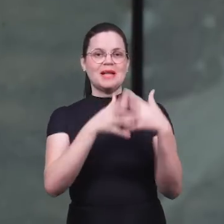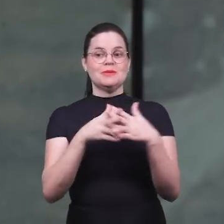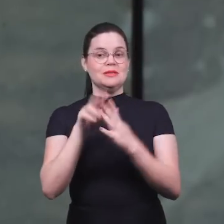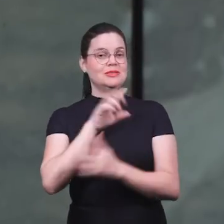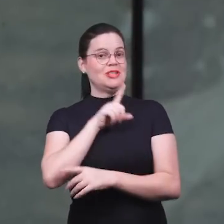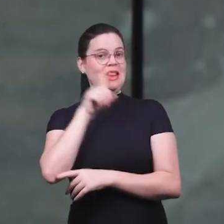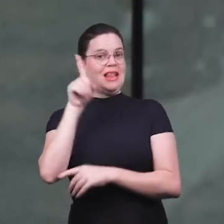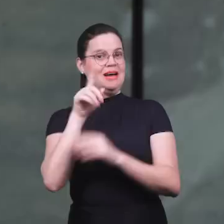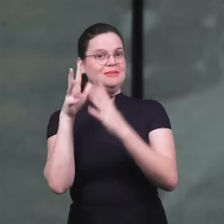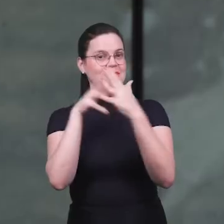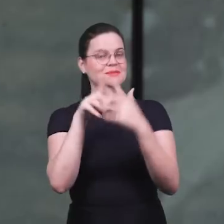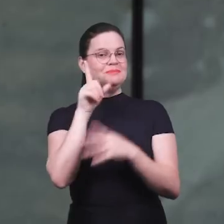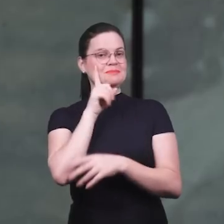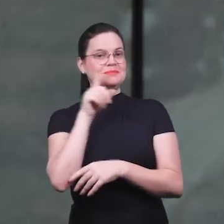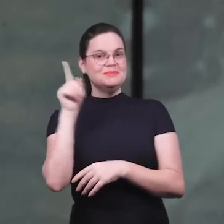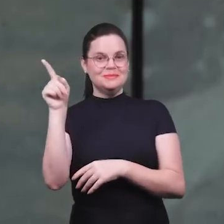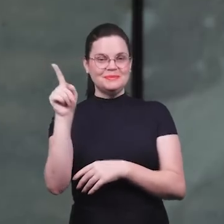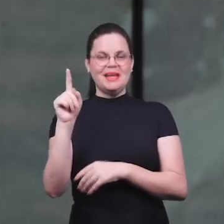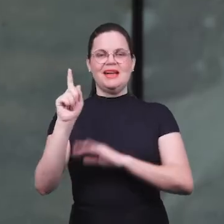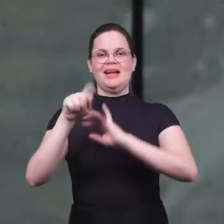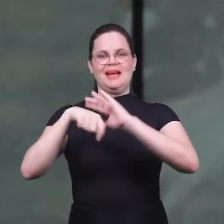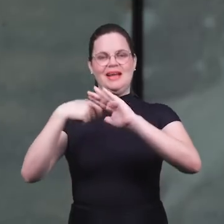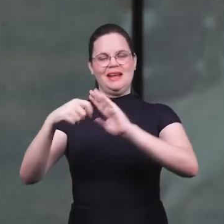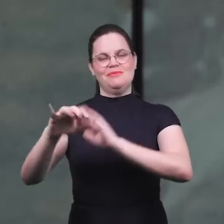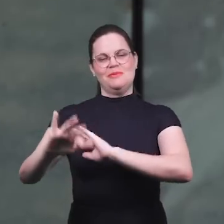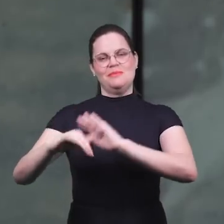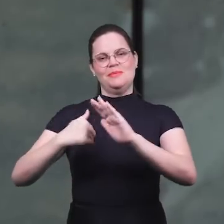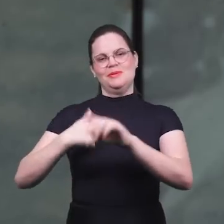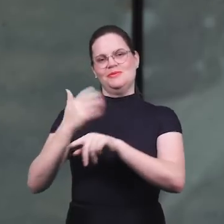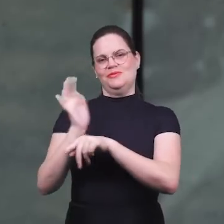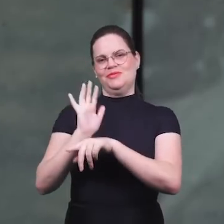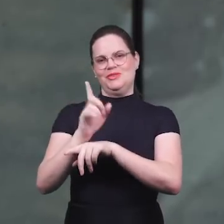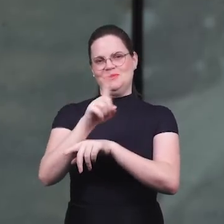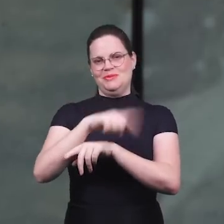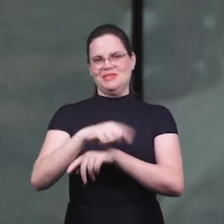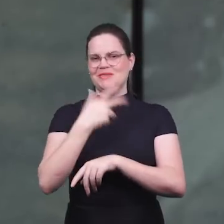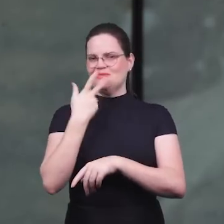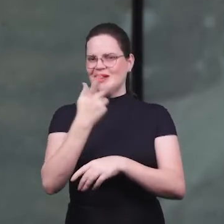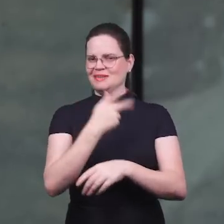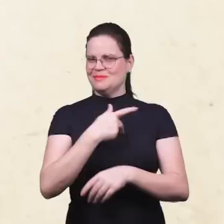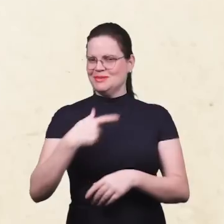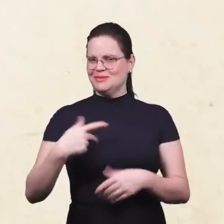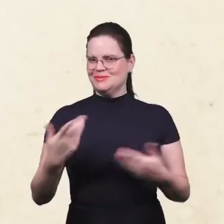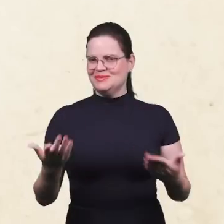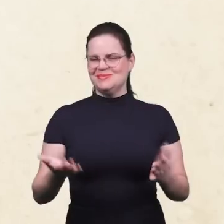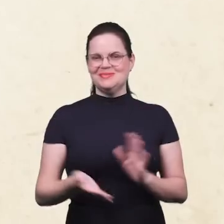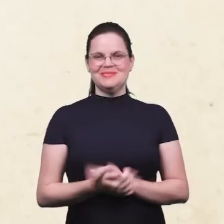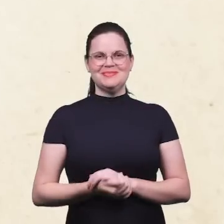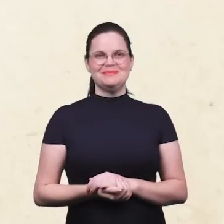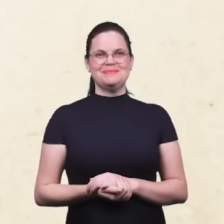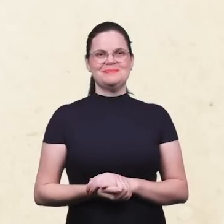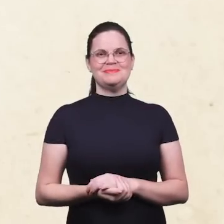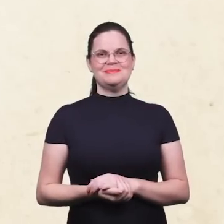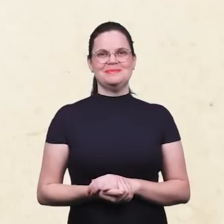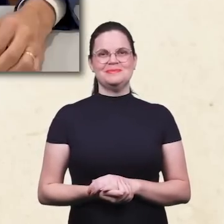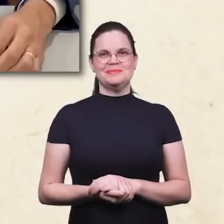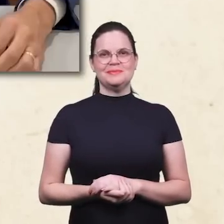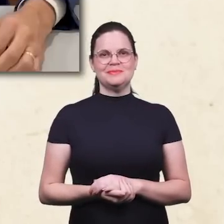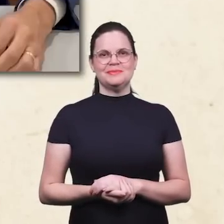E de lá ele gravou essa mensagem para mandar para vocês. Fala, pastor.